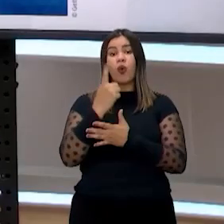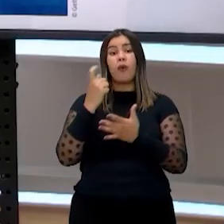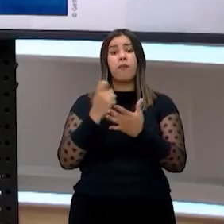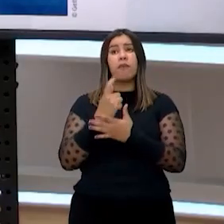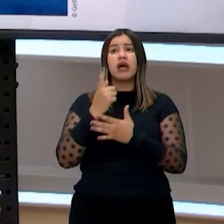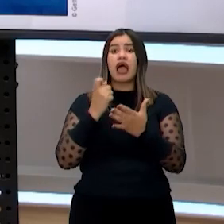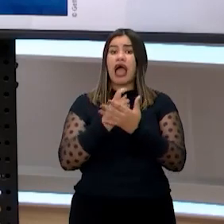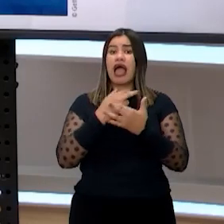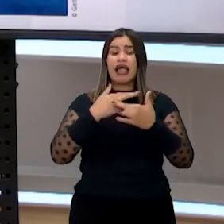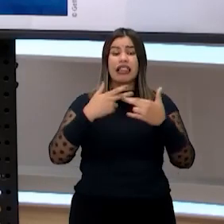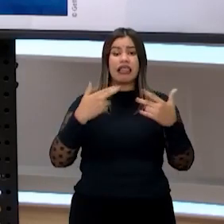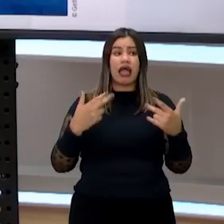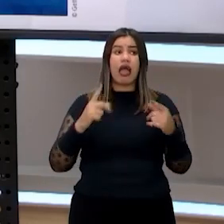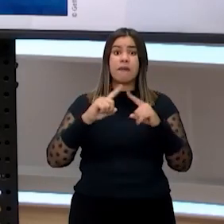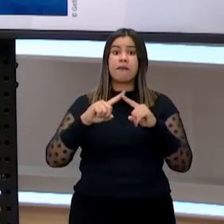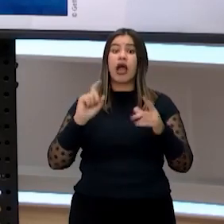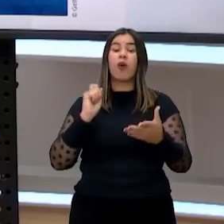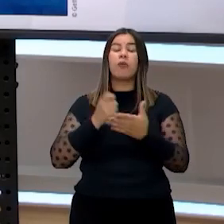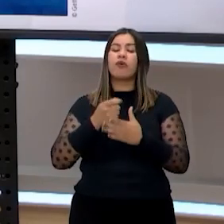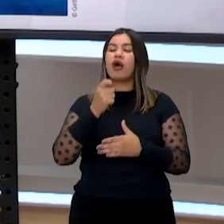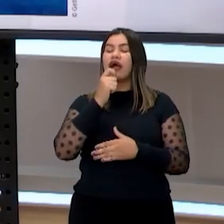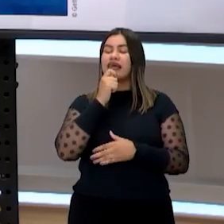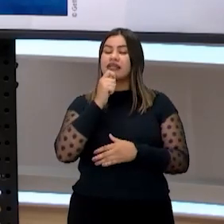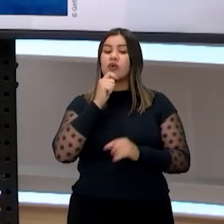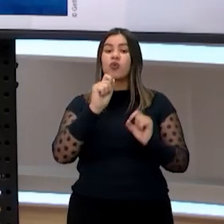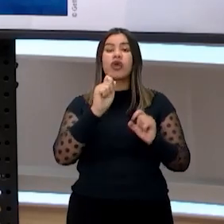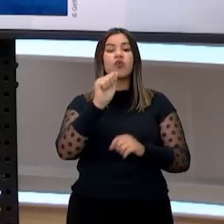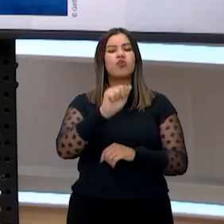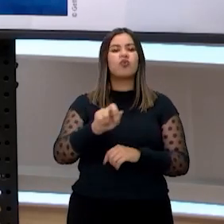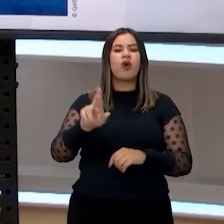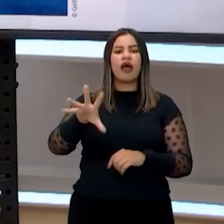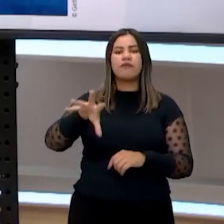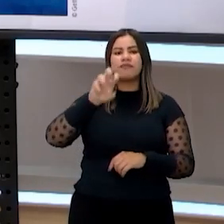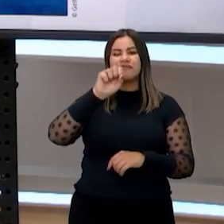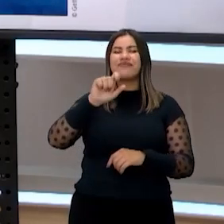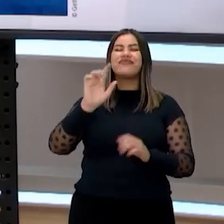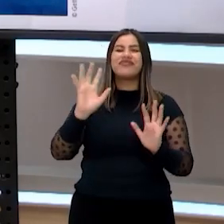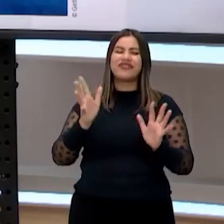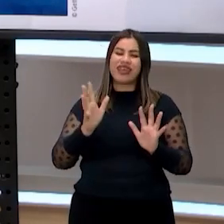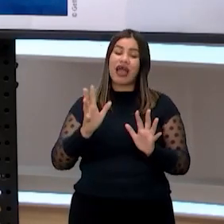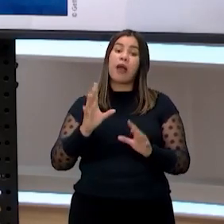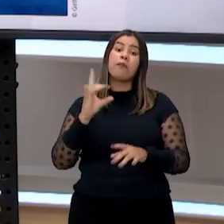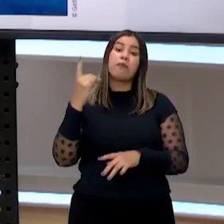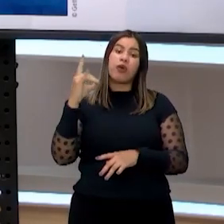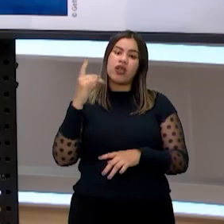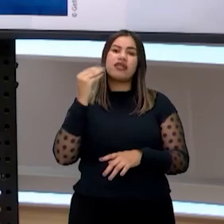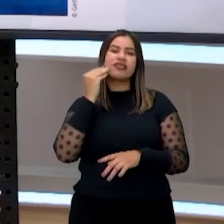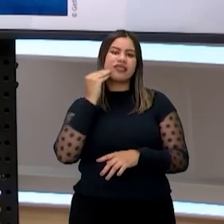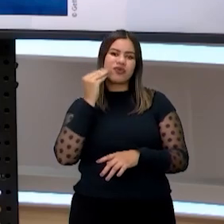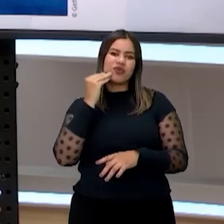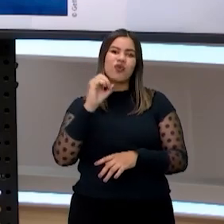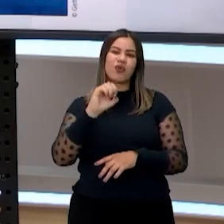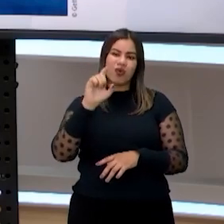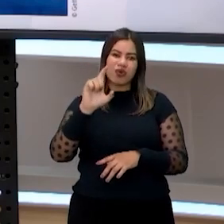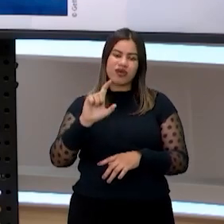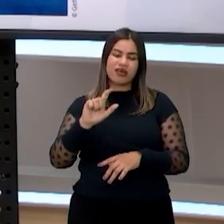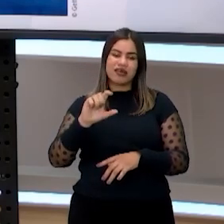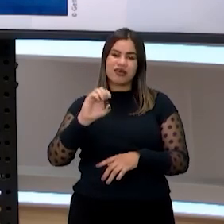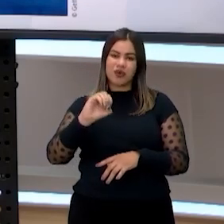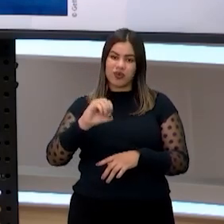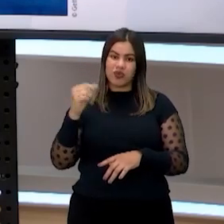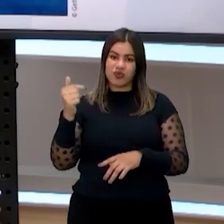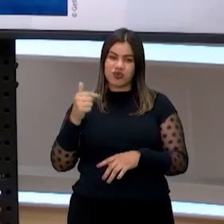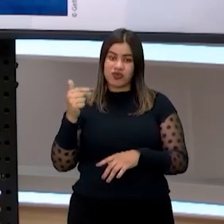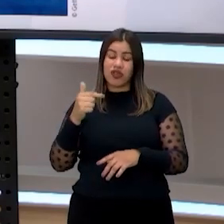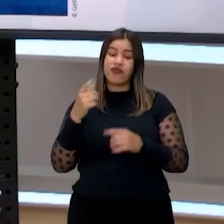gente vai ter que pagar para respirar também, eu acho. Na Bolívia tentaram. Tentaram, pois Tentaram, né? Tentaram vender oxigênio. Exato.